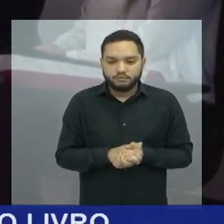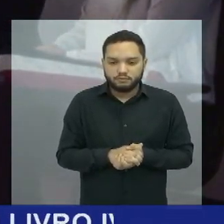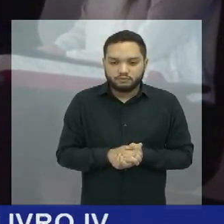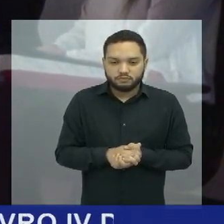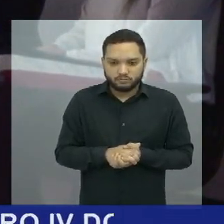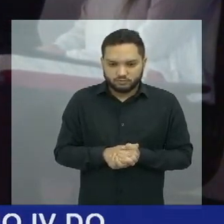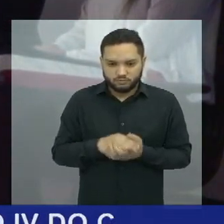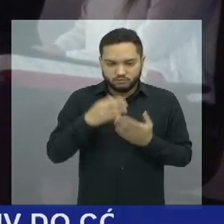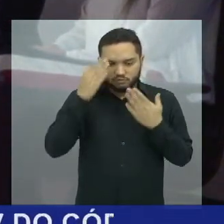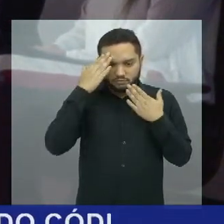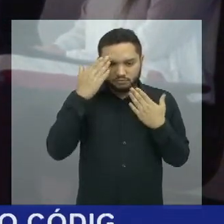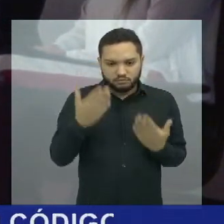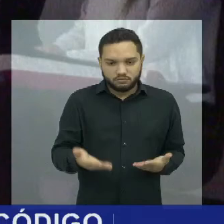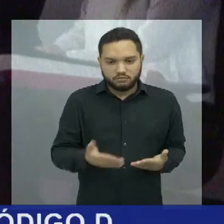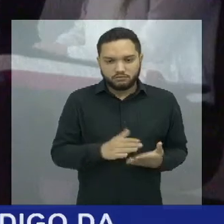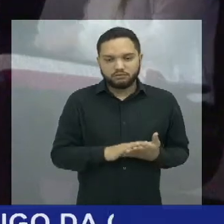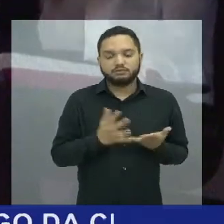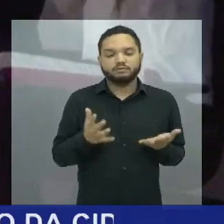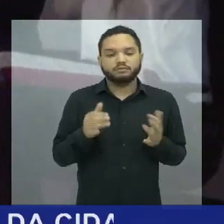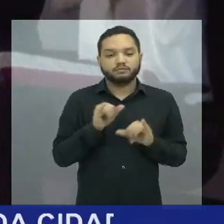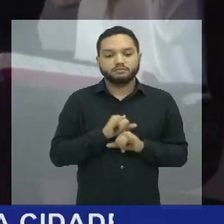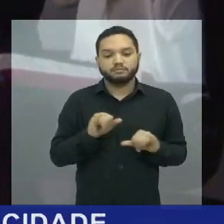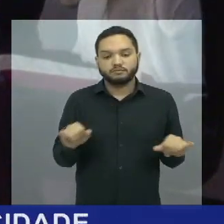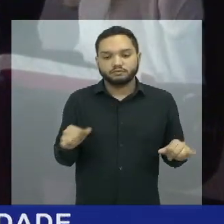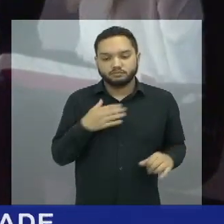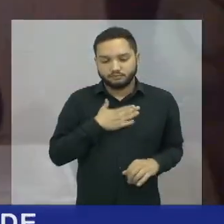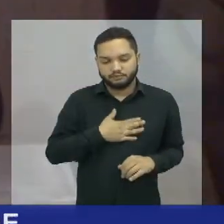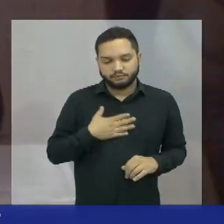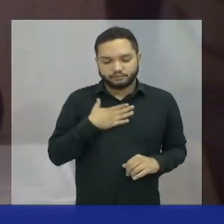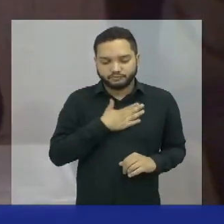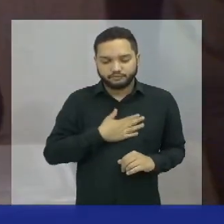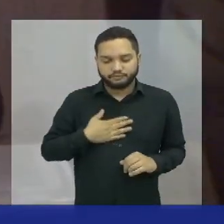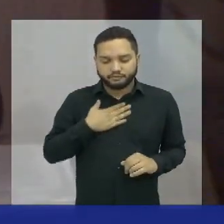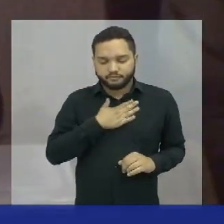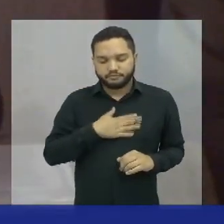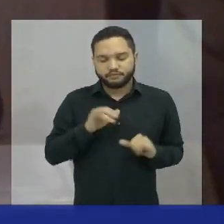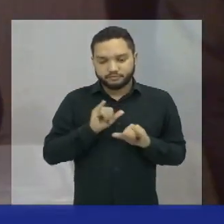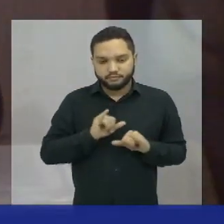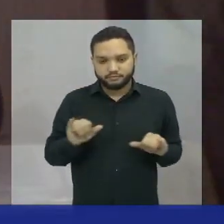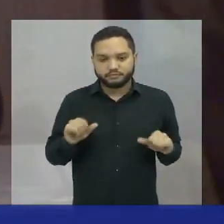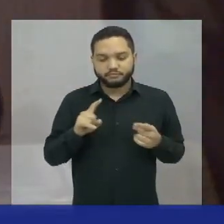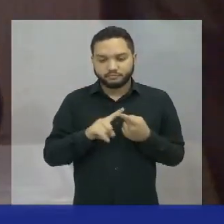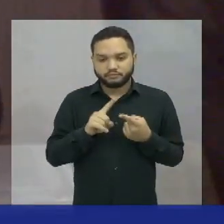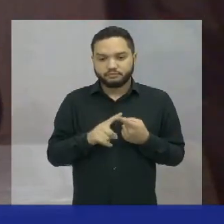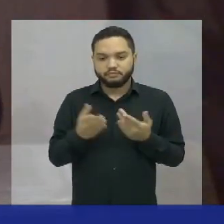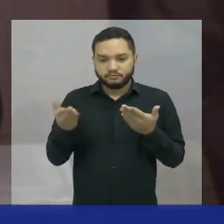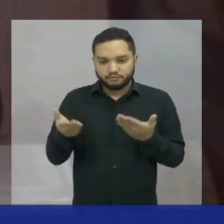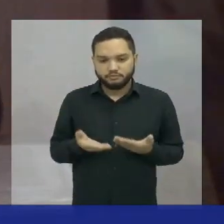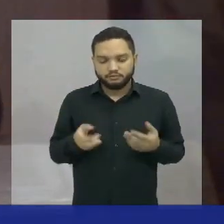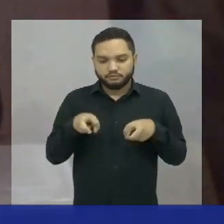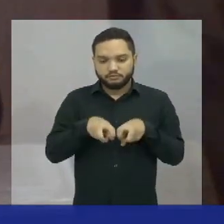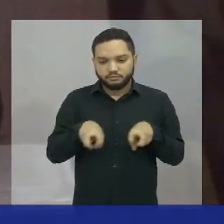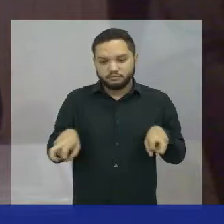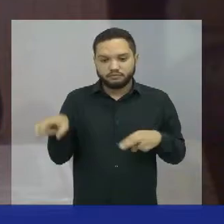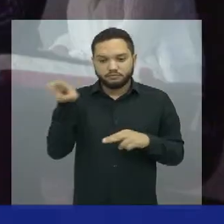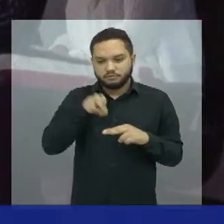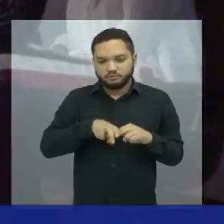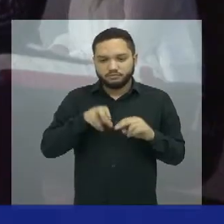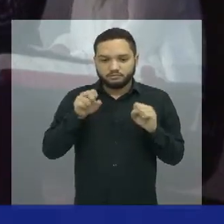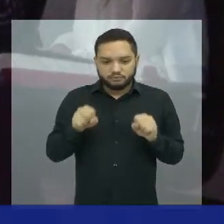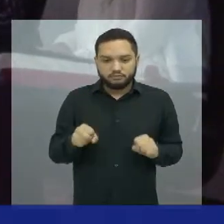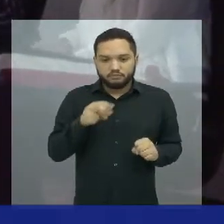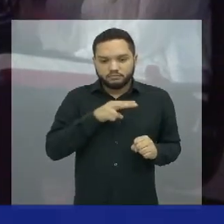Muito obrigado. Eu gostaria de registrar com satisfação e já convidá-los a compor a mesa, se quiserem,